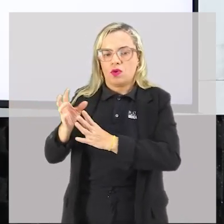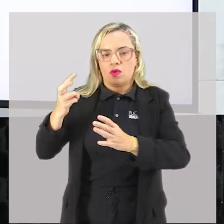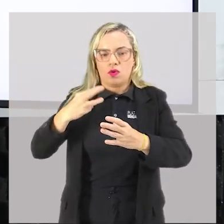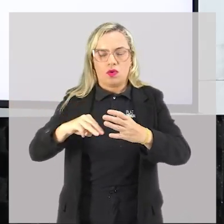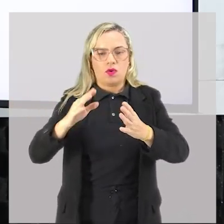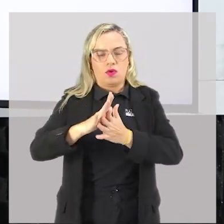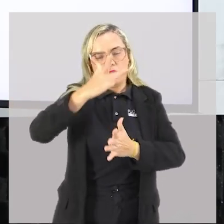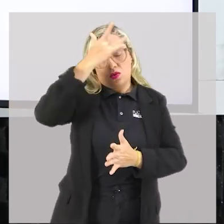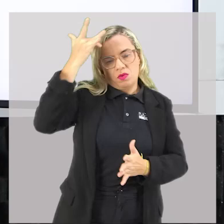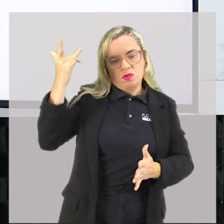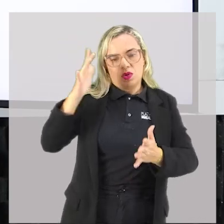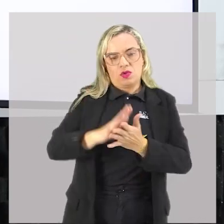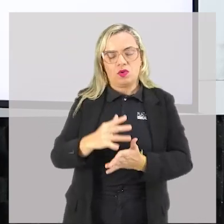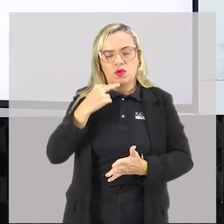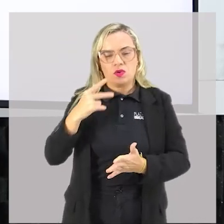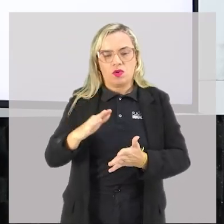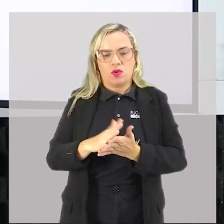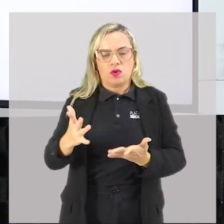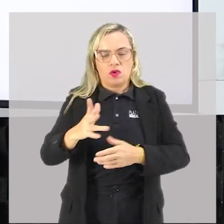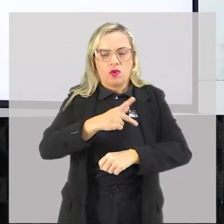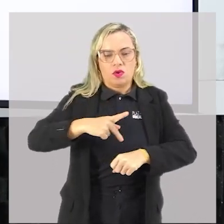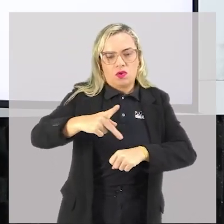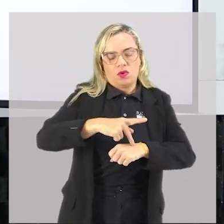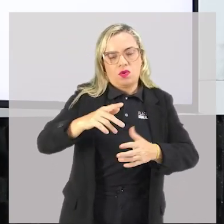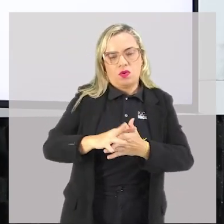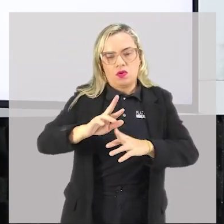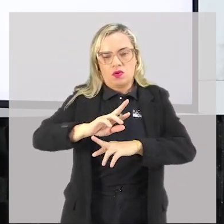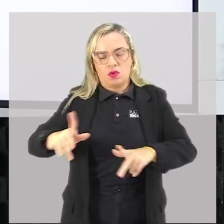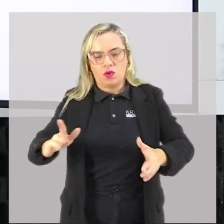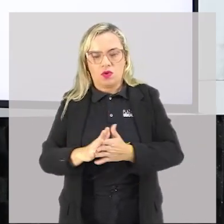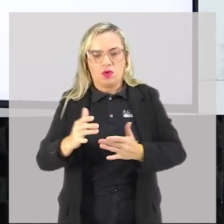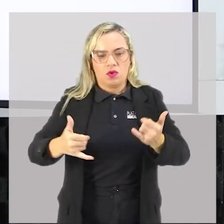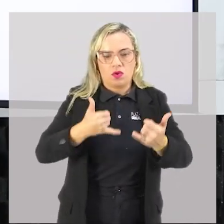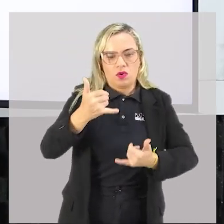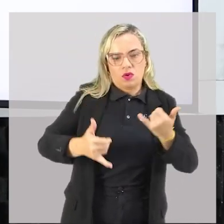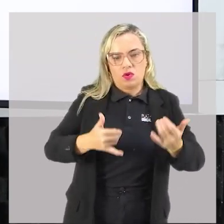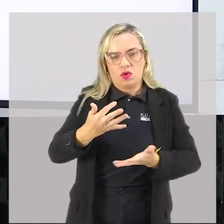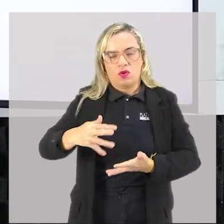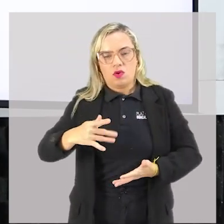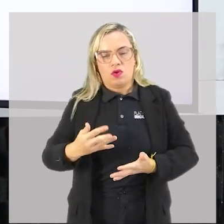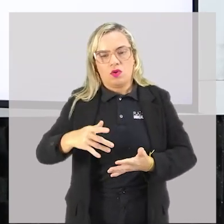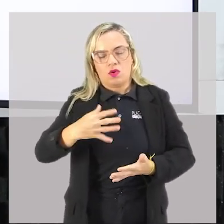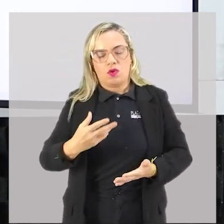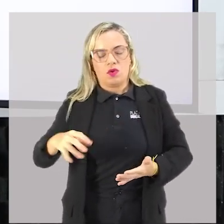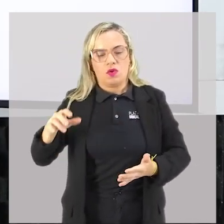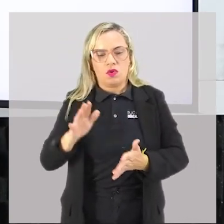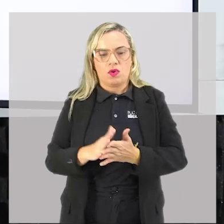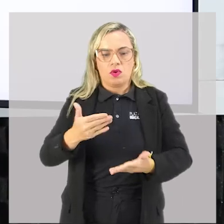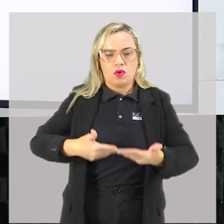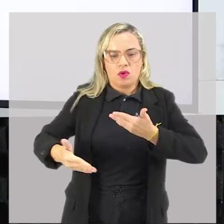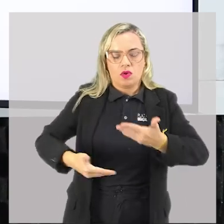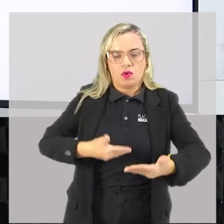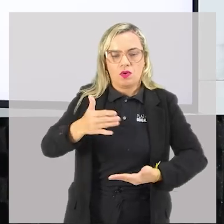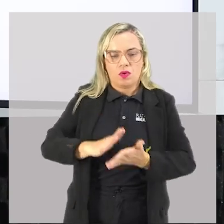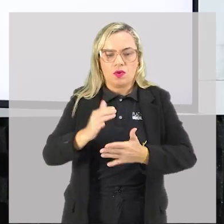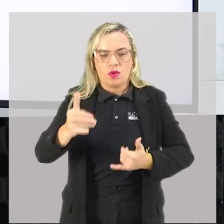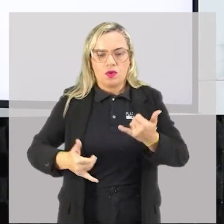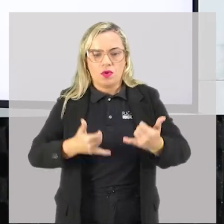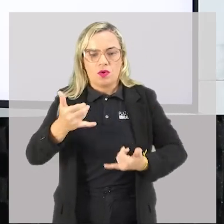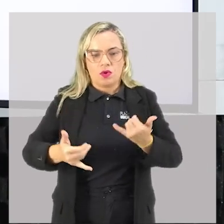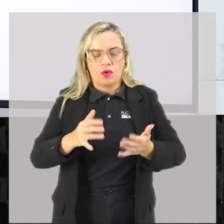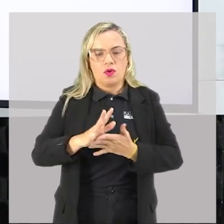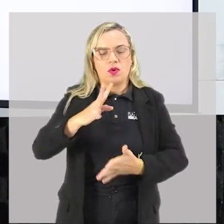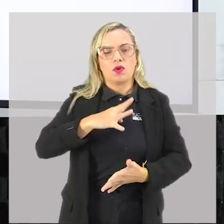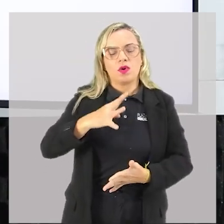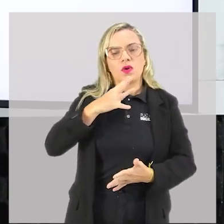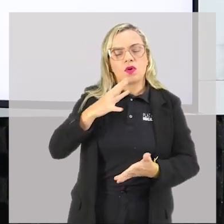pessoas de outro país, seja por causa dos jogos, os Free Fires da vida ou tantos outros jogos interativos que vocês conhecem bem